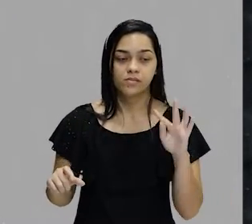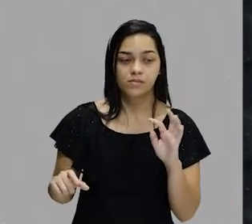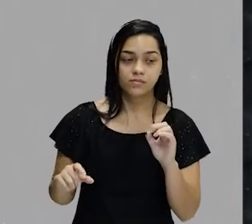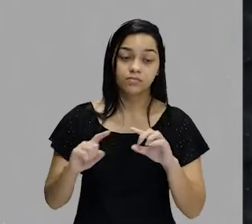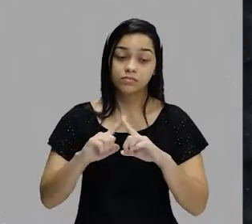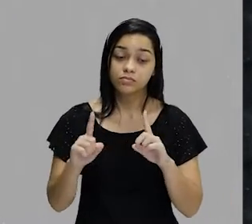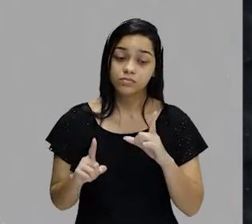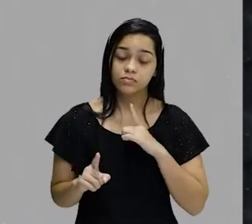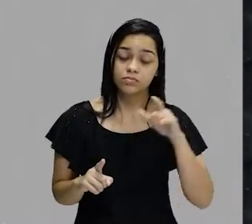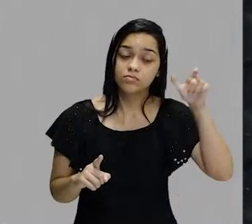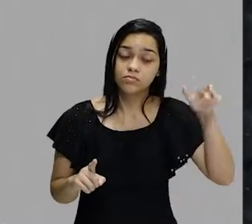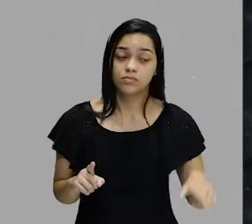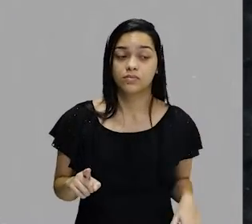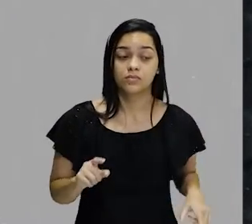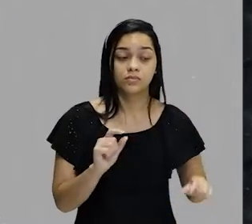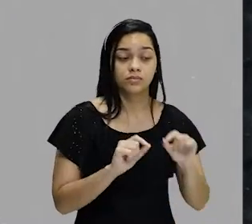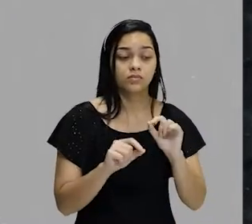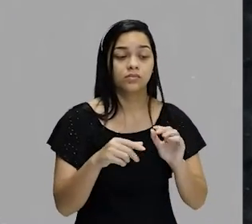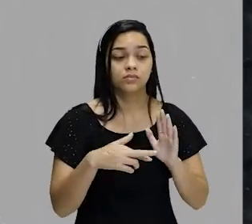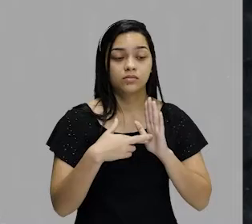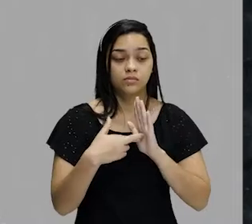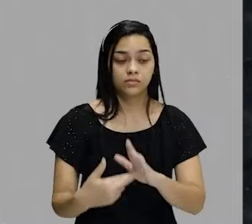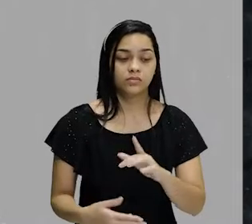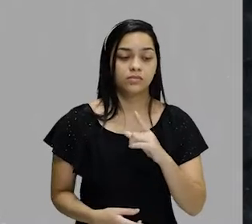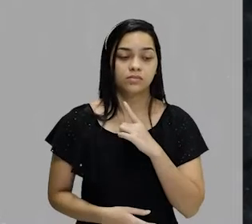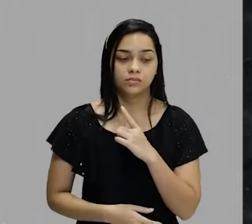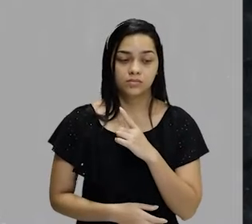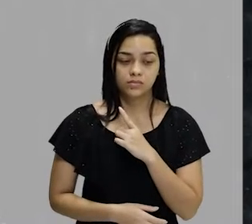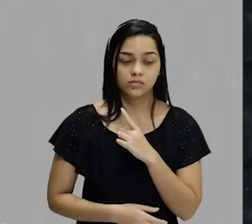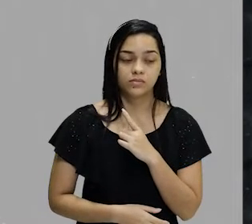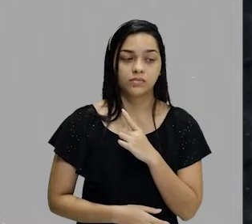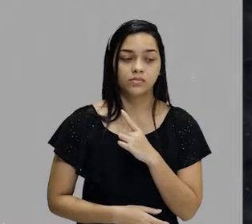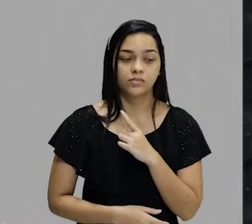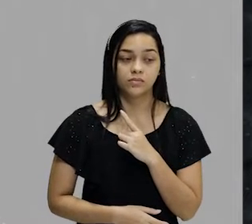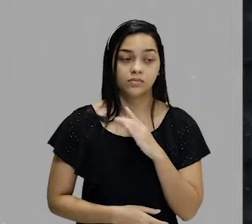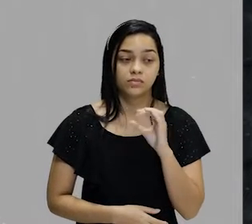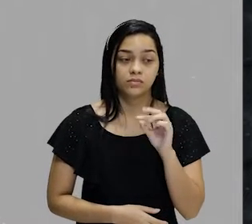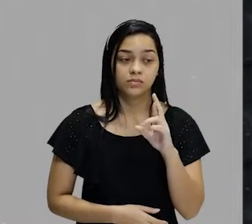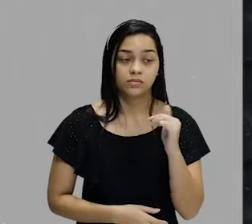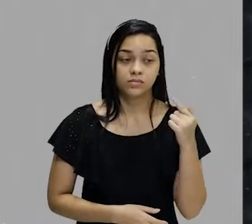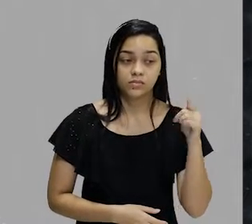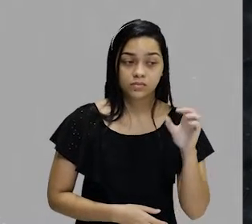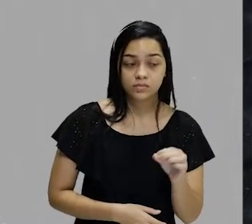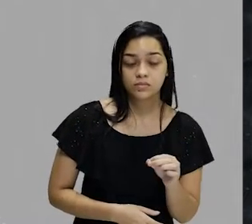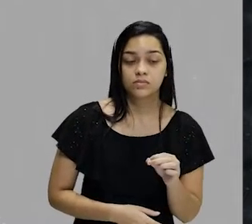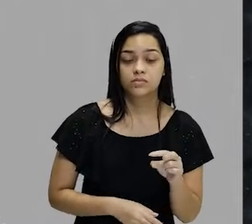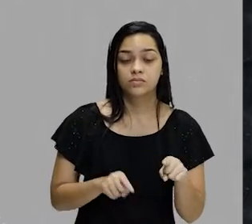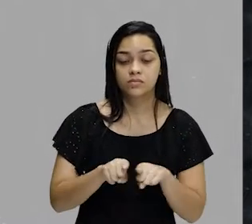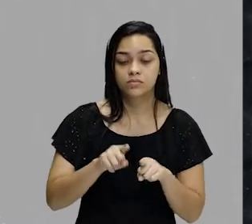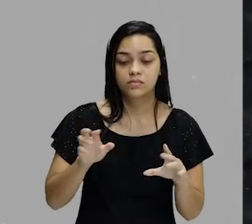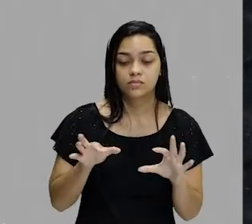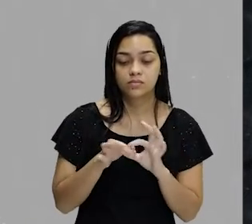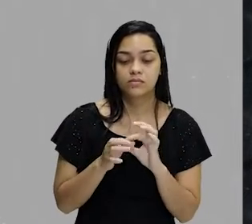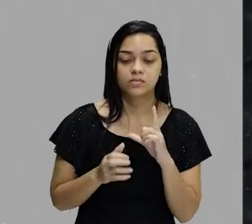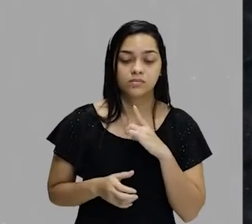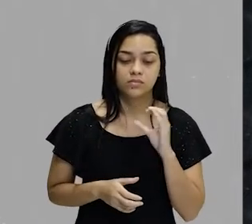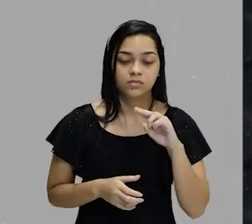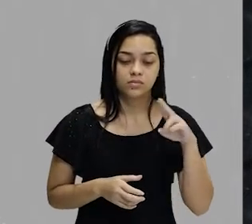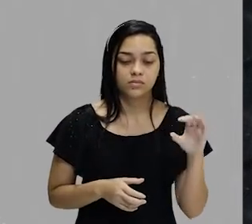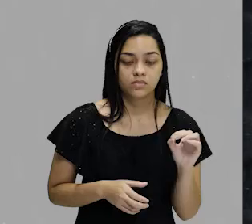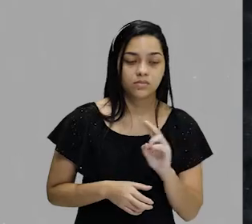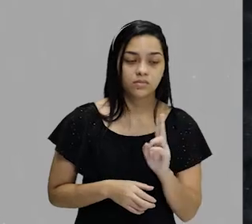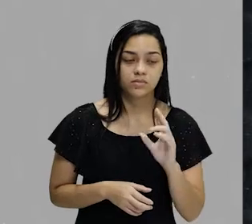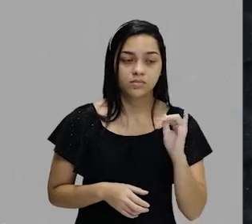Só que este sujeito está representado por uma oração e ligado por uma conjunção que eu chamo